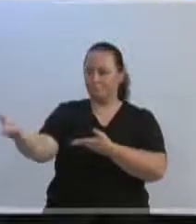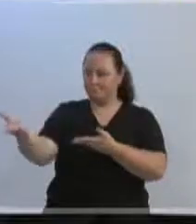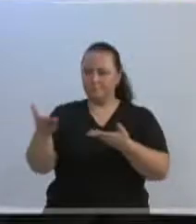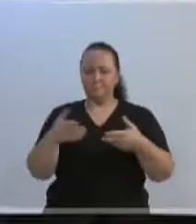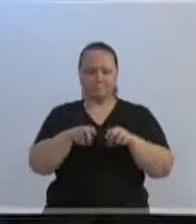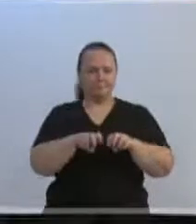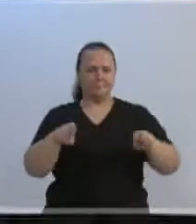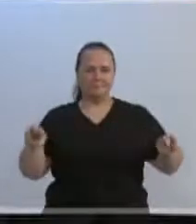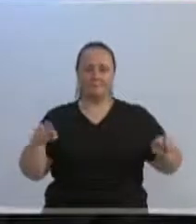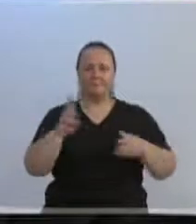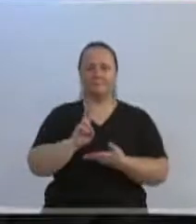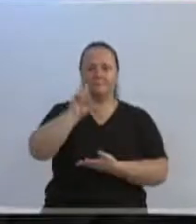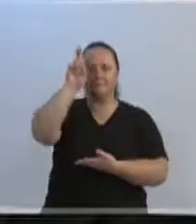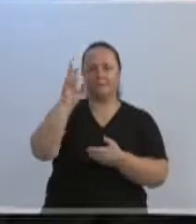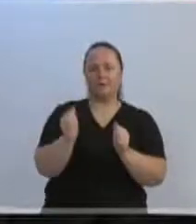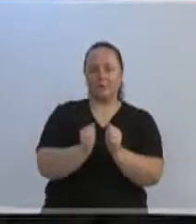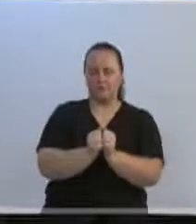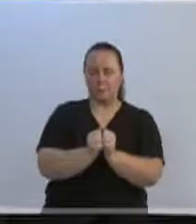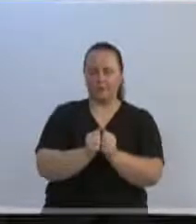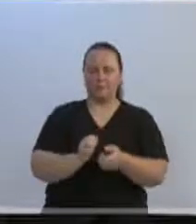junto à mesa diretora